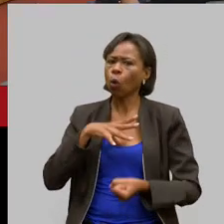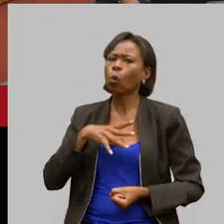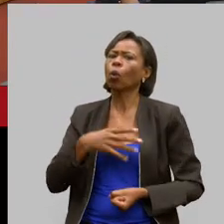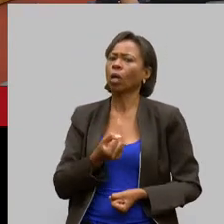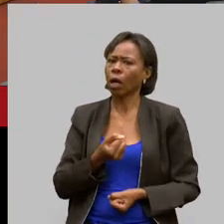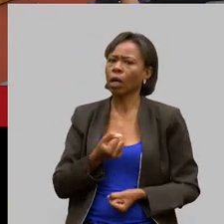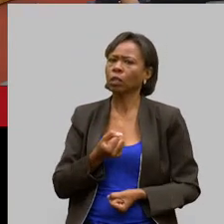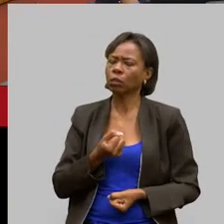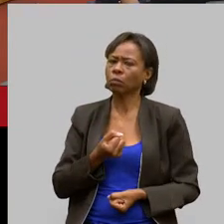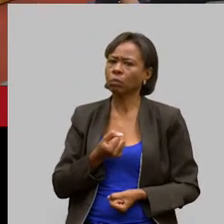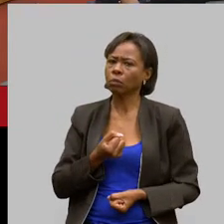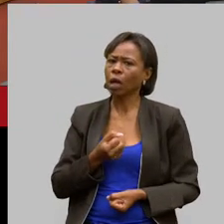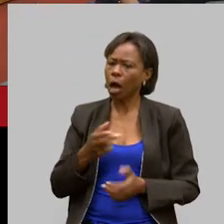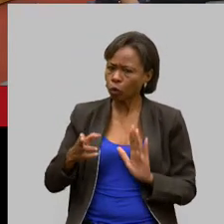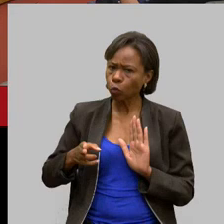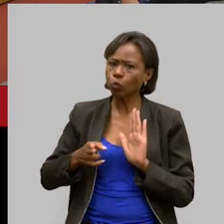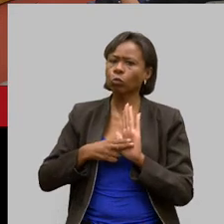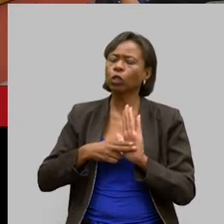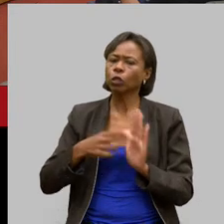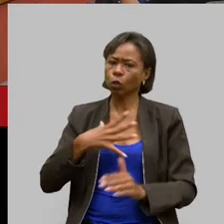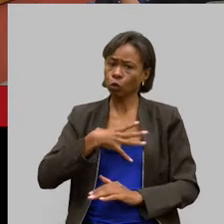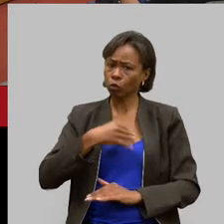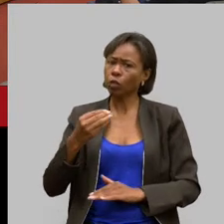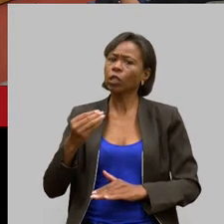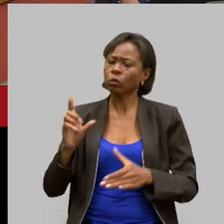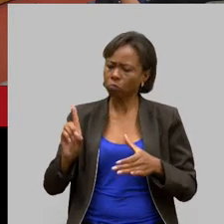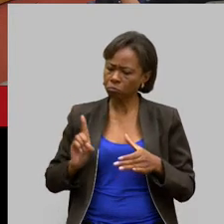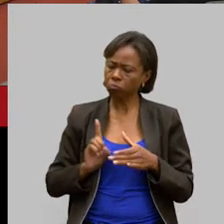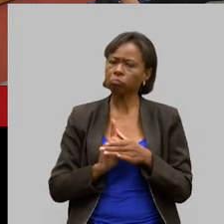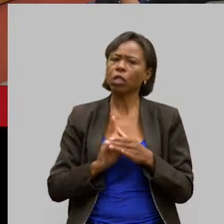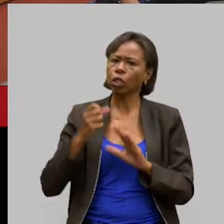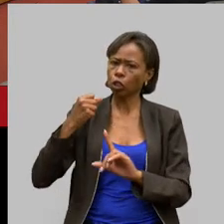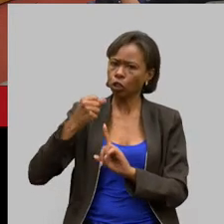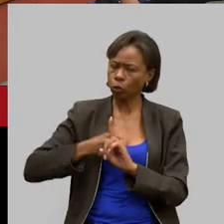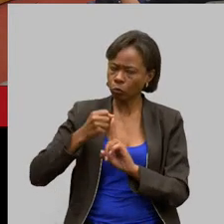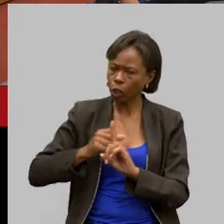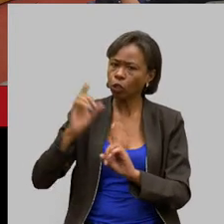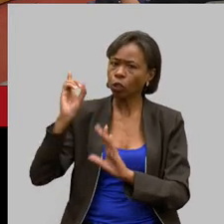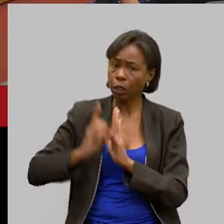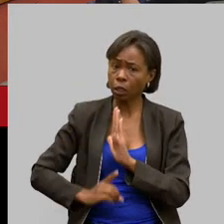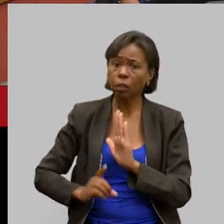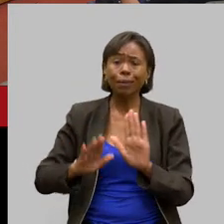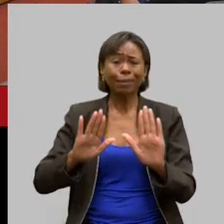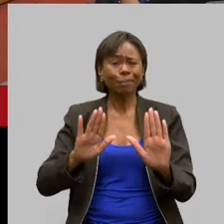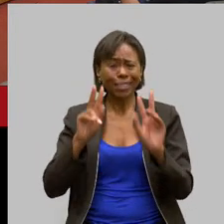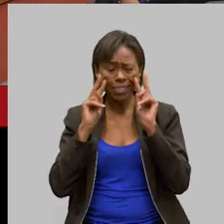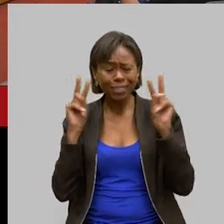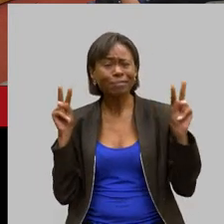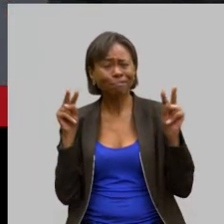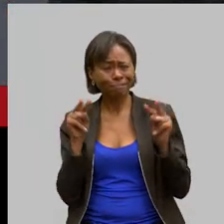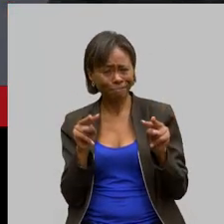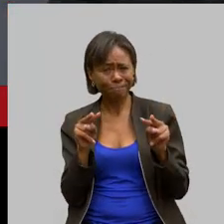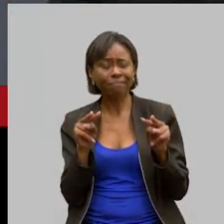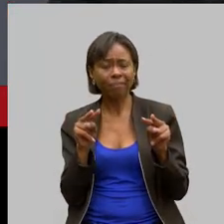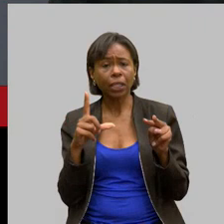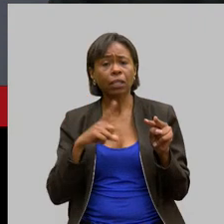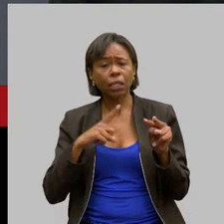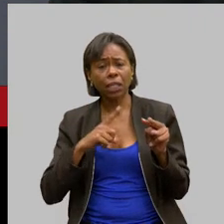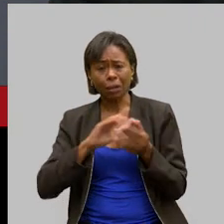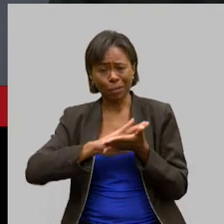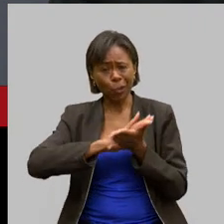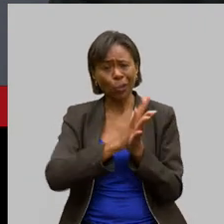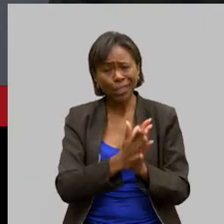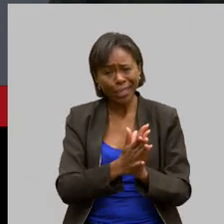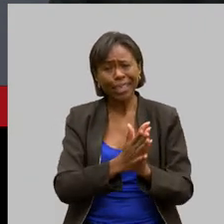direito dos nossos filhos serem bem integrados mas o que a gente vê é que o preconceito Além de estar em casa